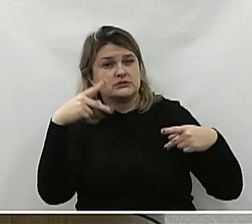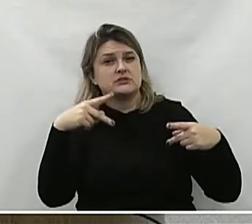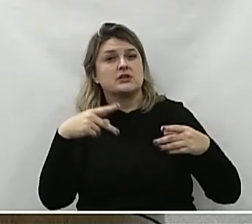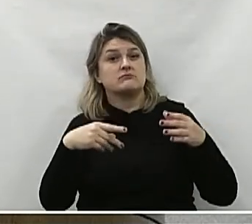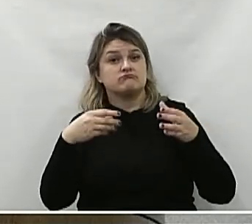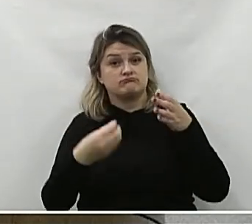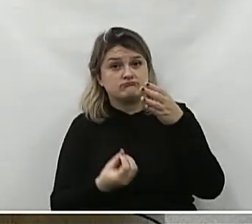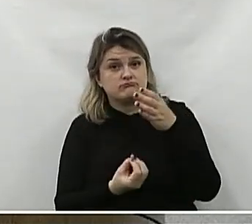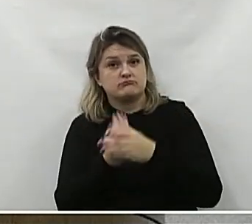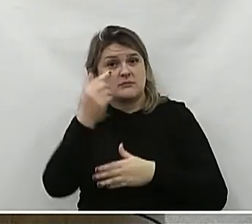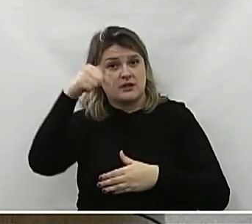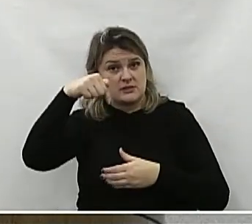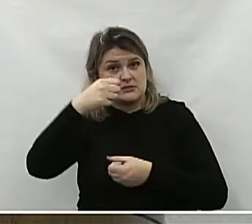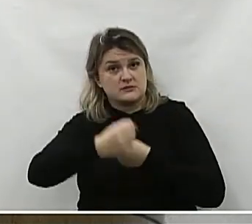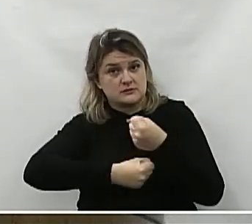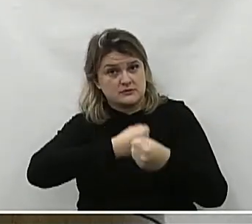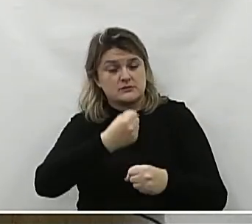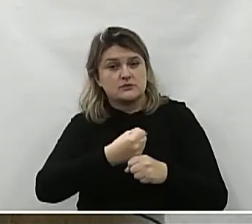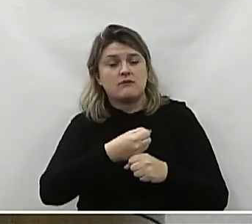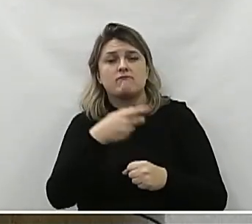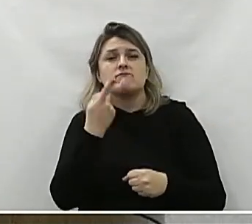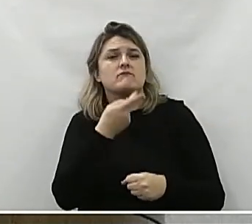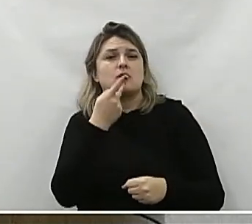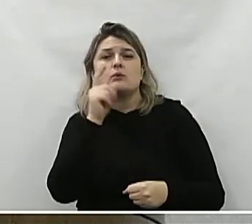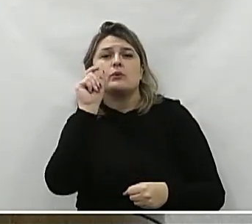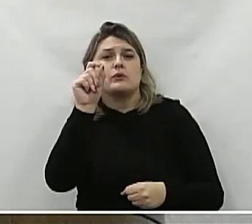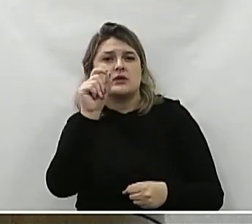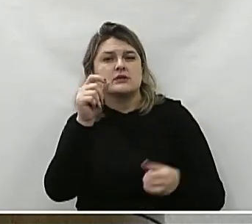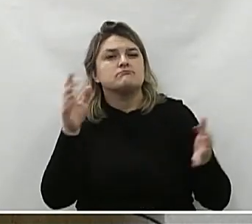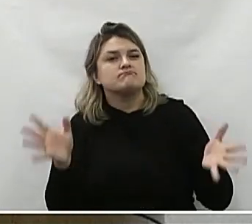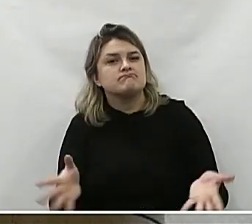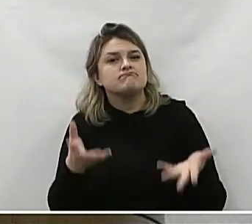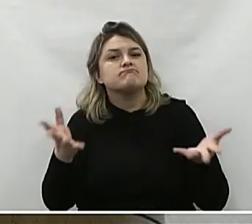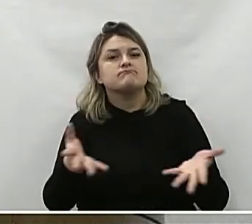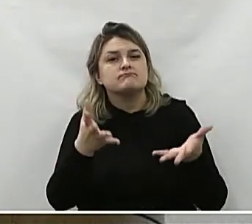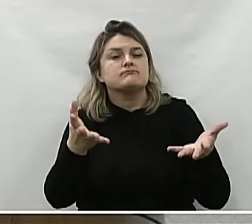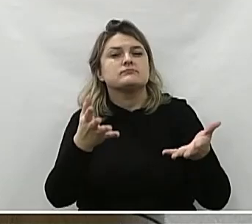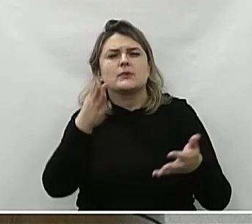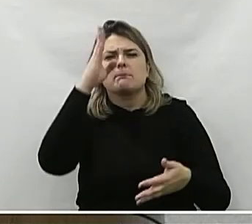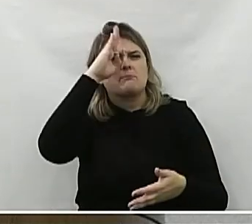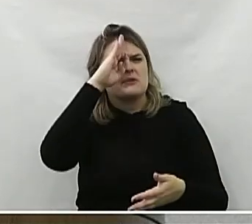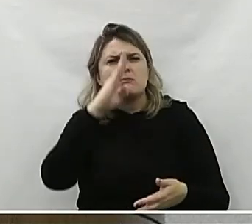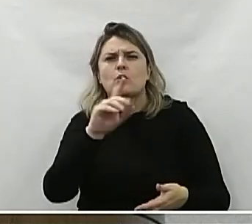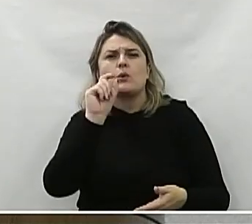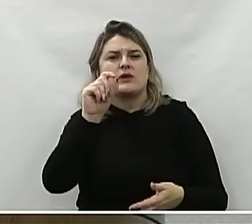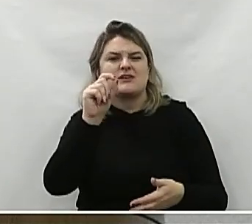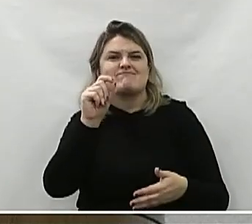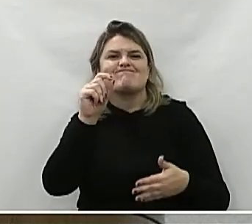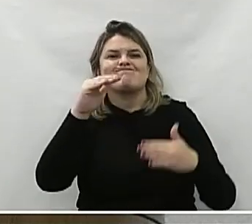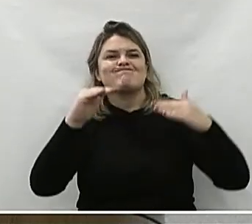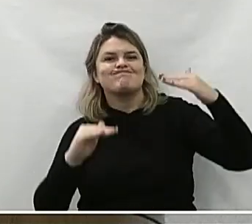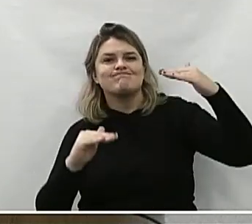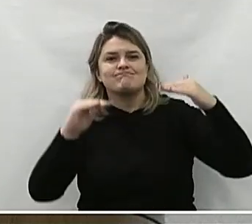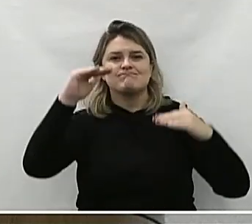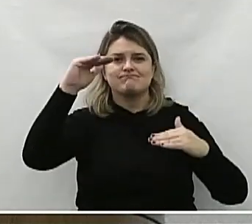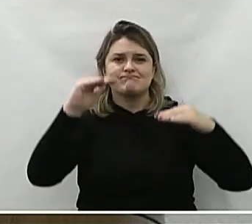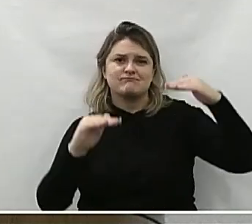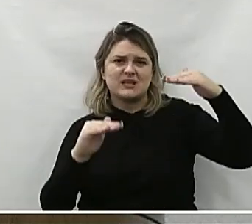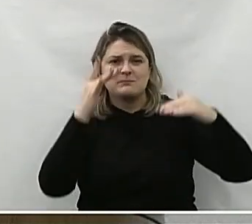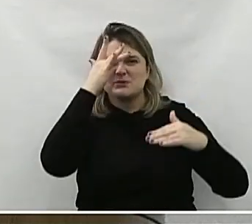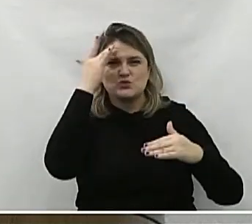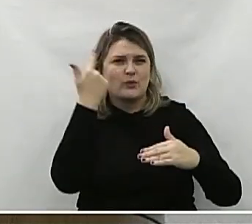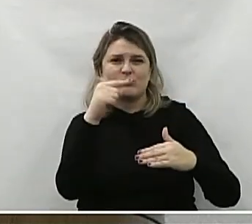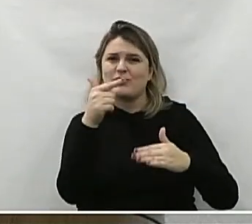esse ano é e que fomenta muito principalmente a desigualdade digital